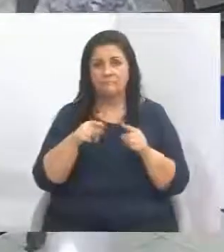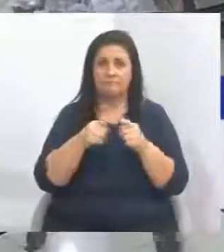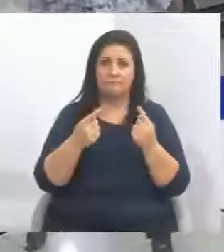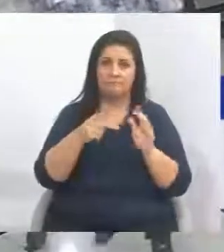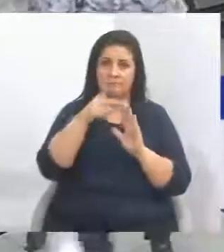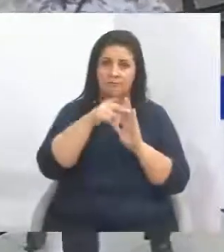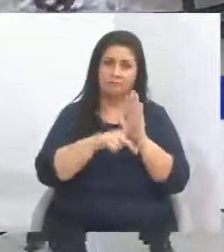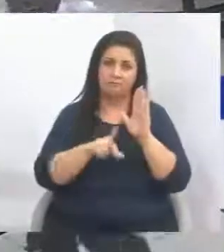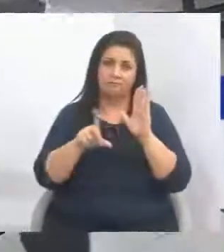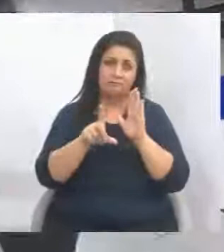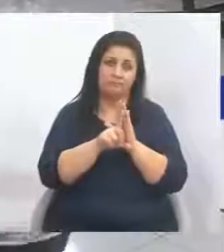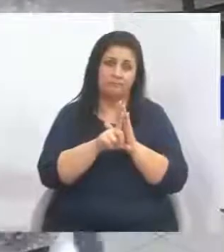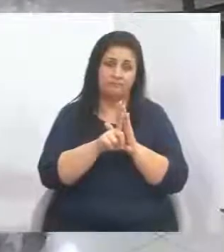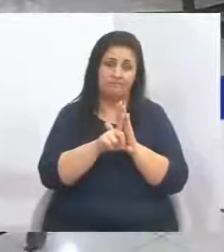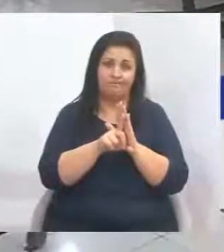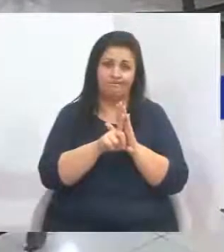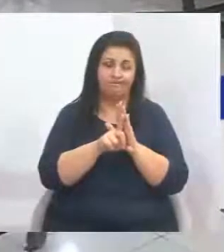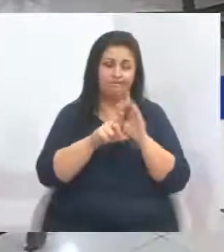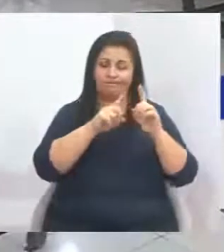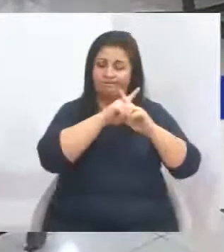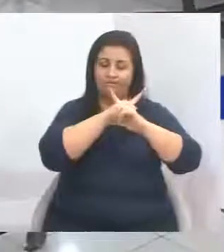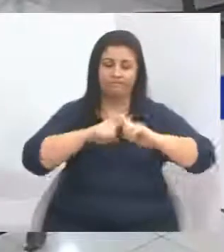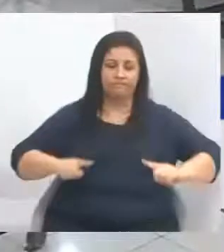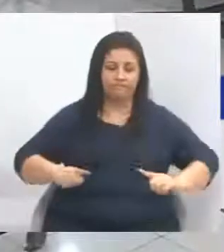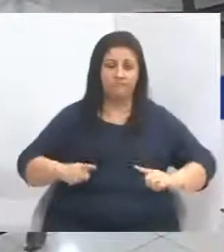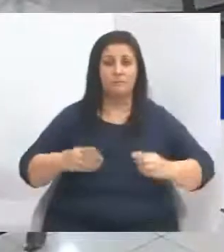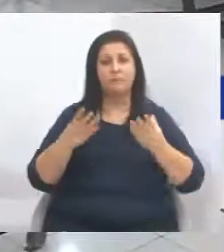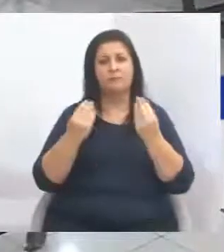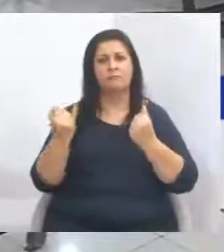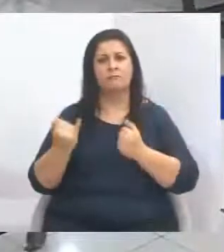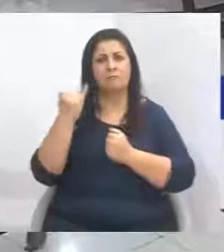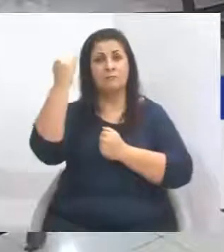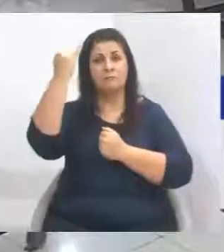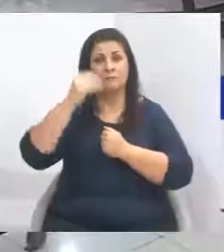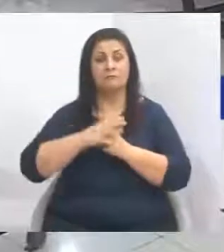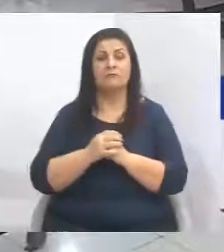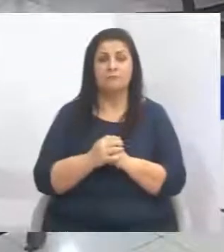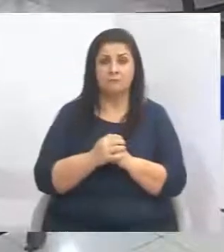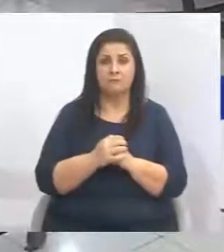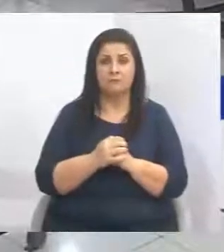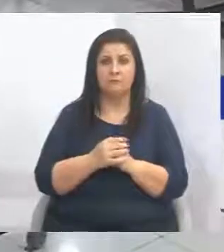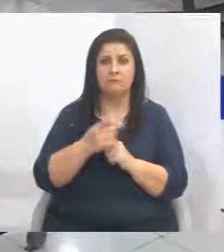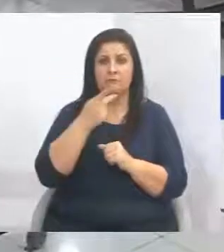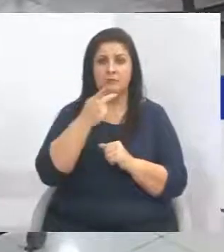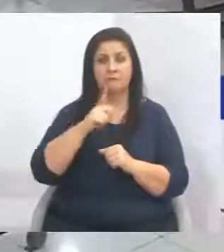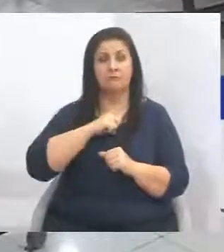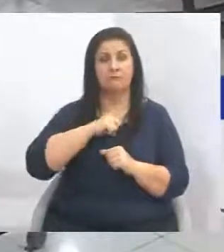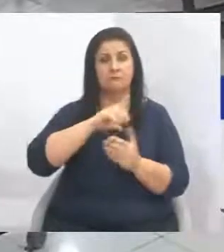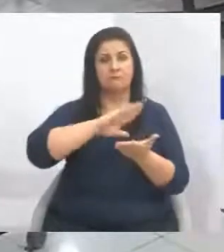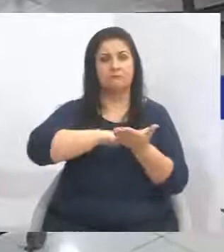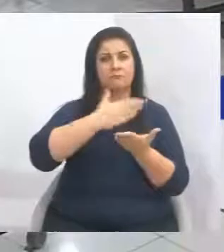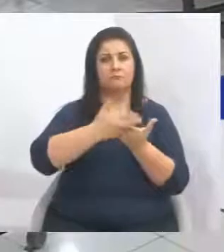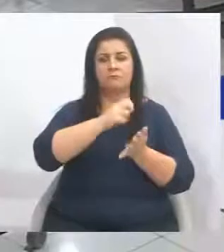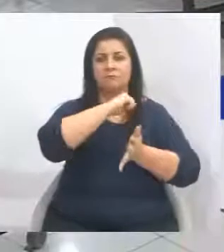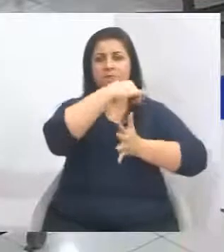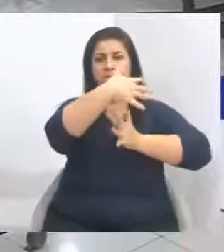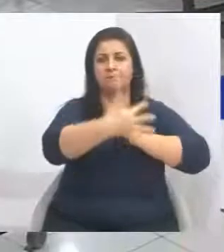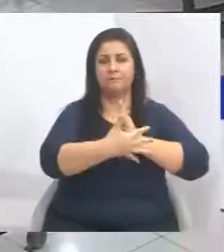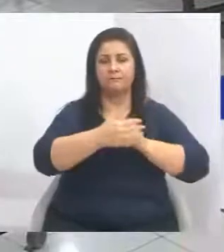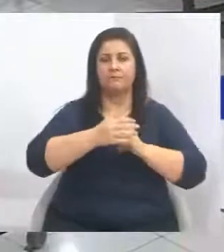esse projeto foi vetado. É um projeto extremamente importante, que visava colocar intérprete de Libras